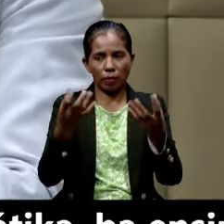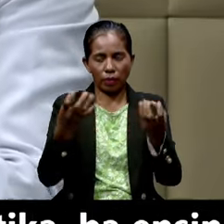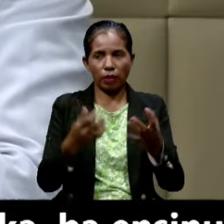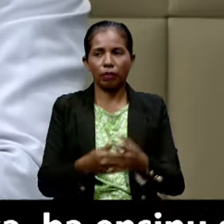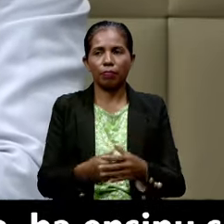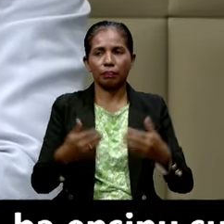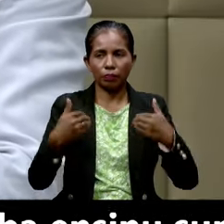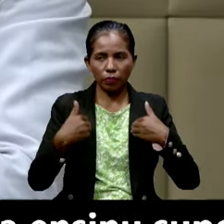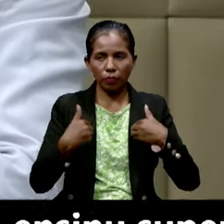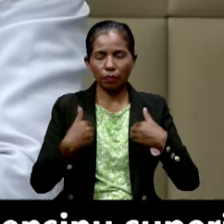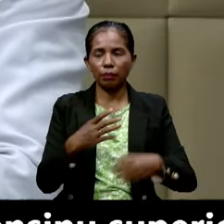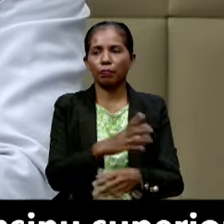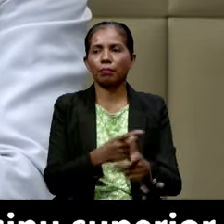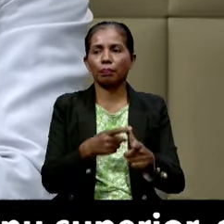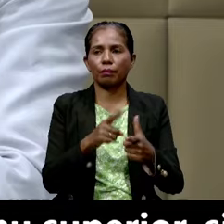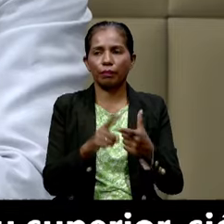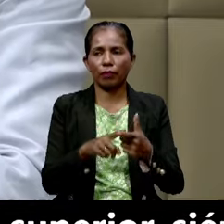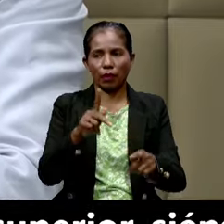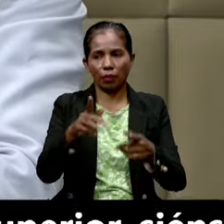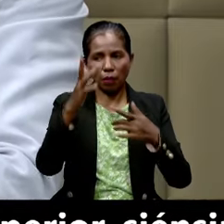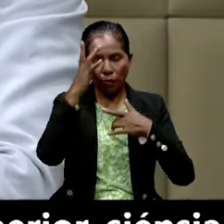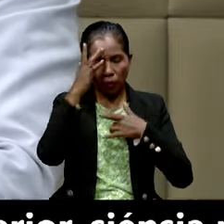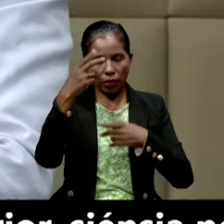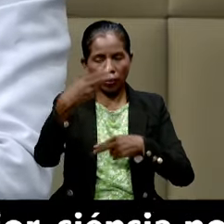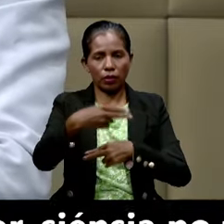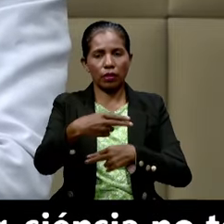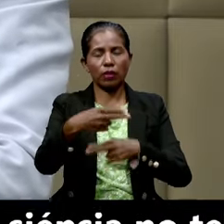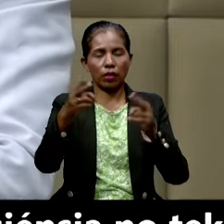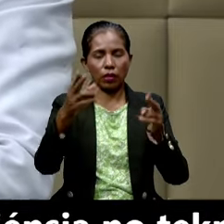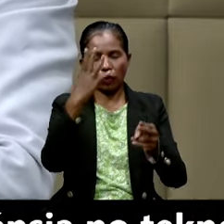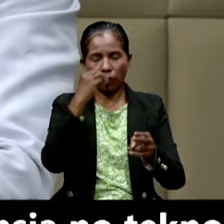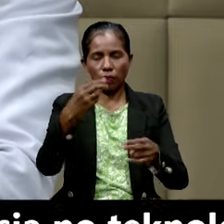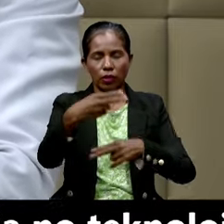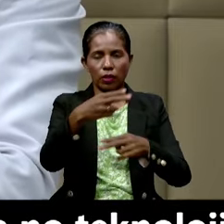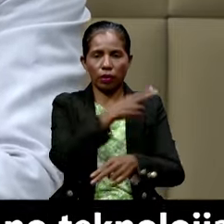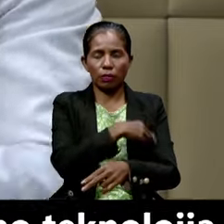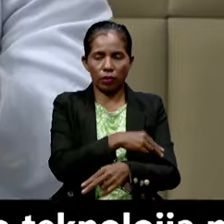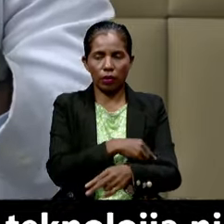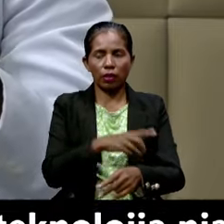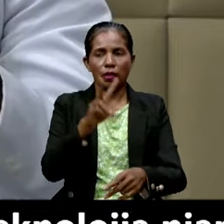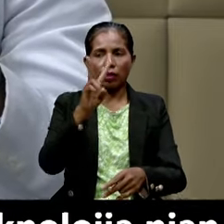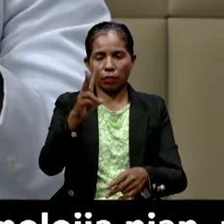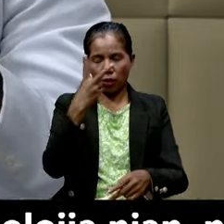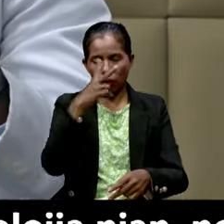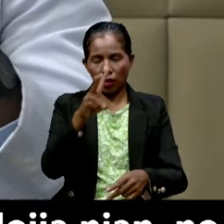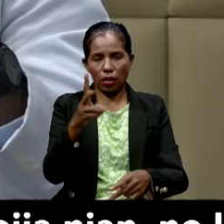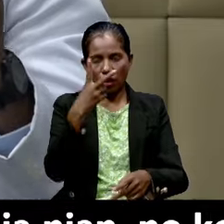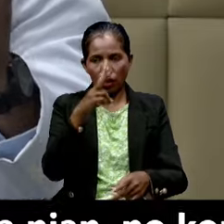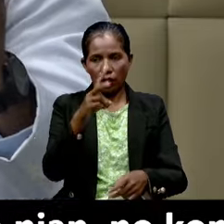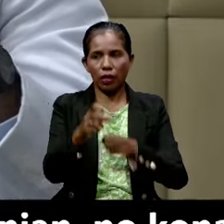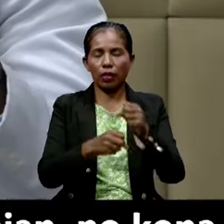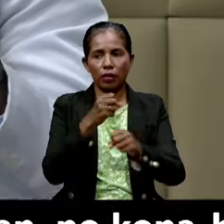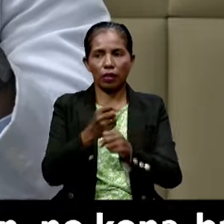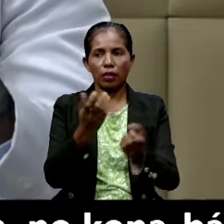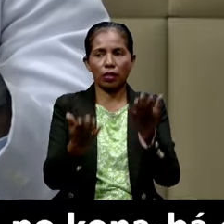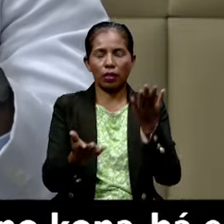ia durante paciente da baixa ia salalaran e segundo ita tu halo comparação entre tina ne liuba